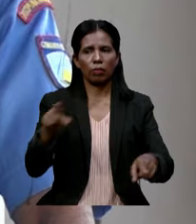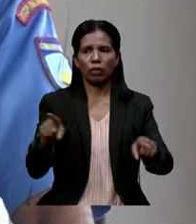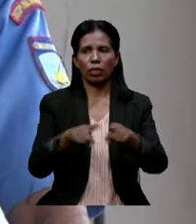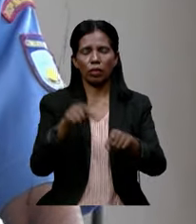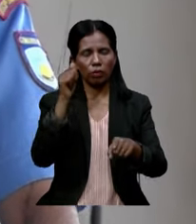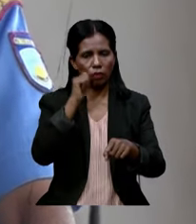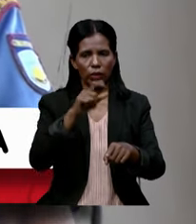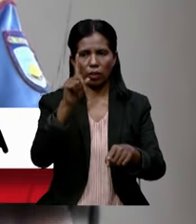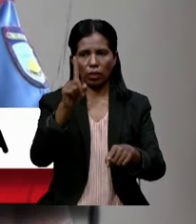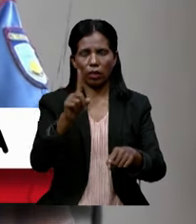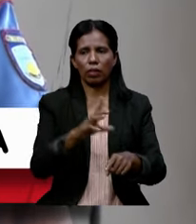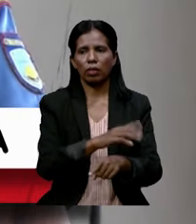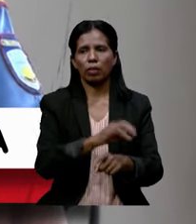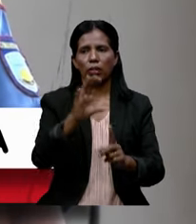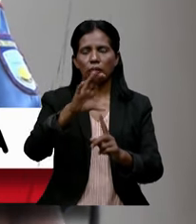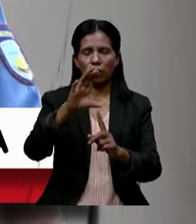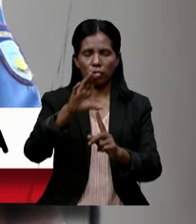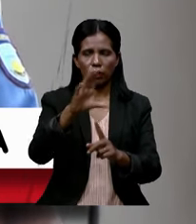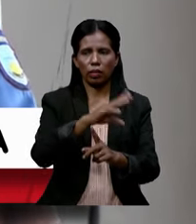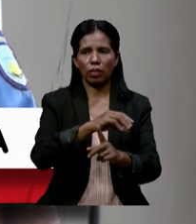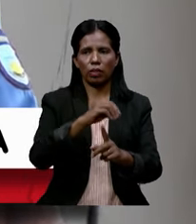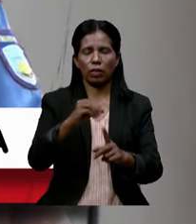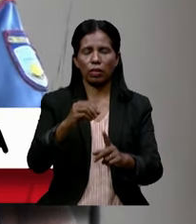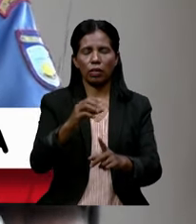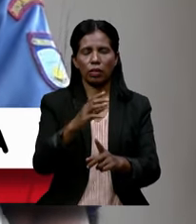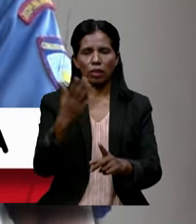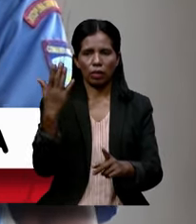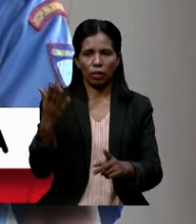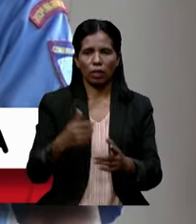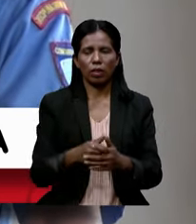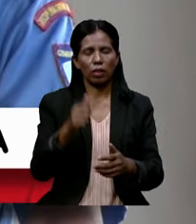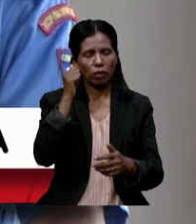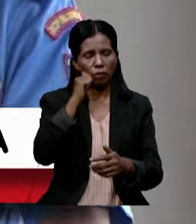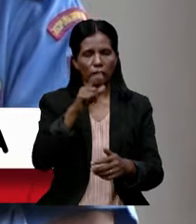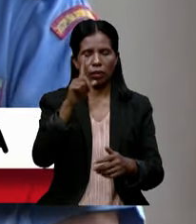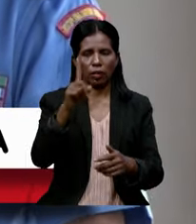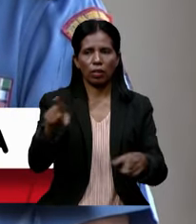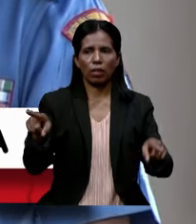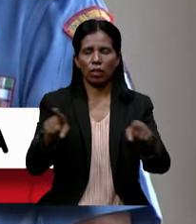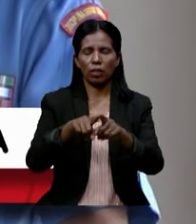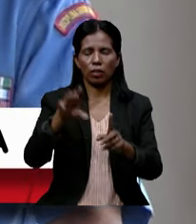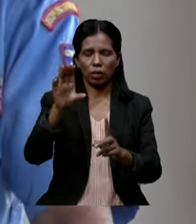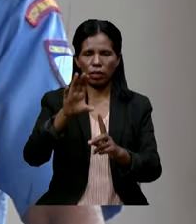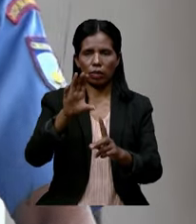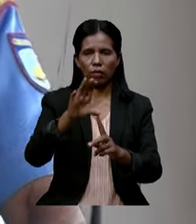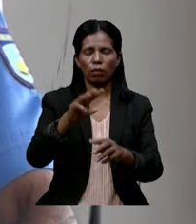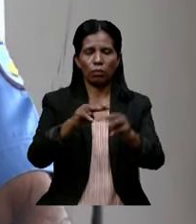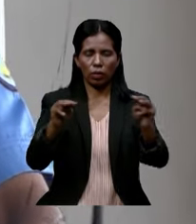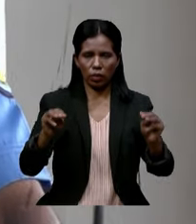Feto ida e a comando superior hierarquia Ninian. Feto ida hanesan komandante